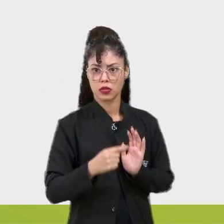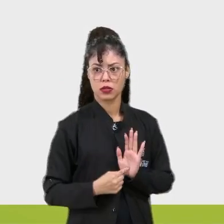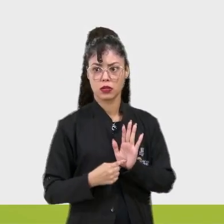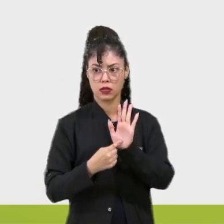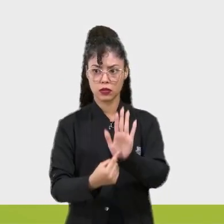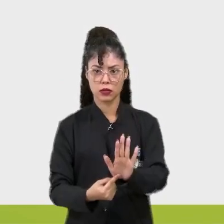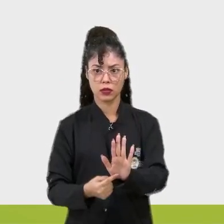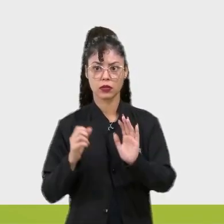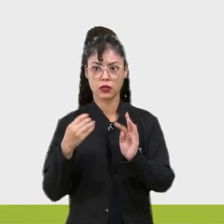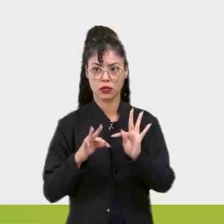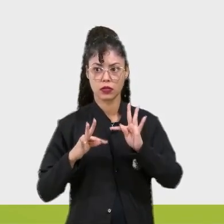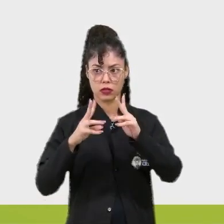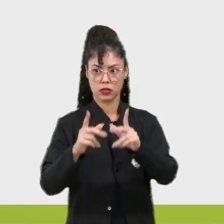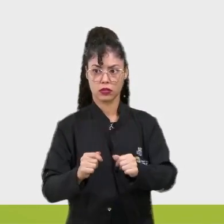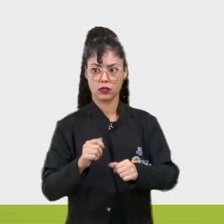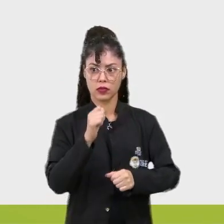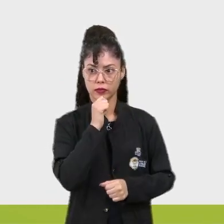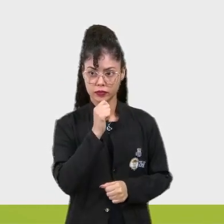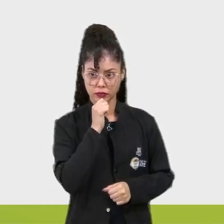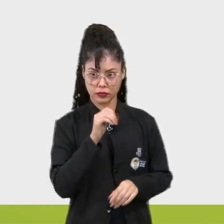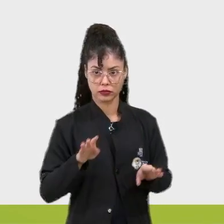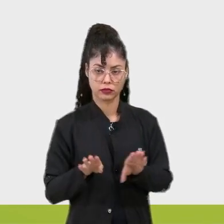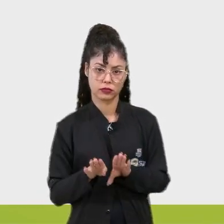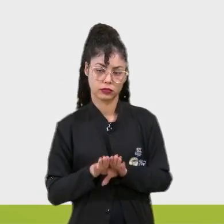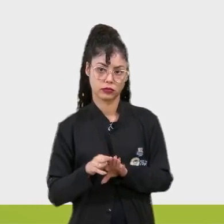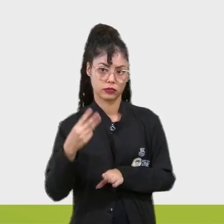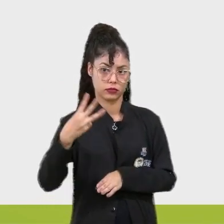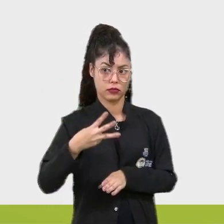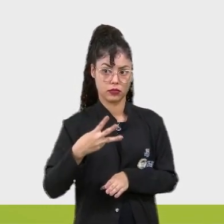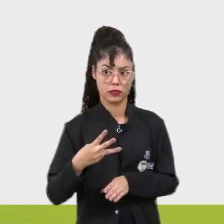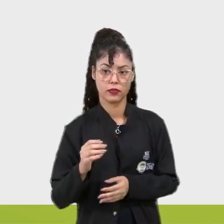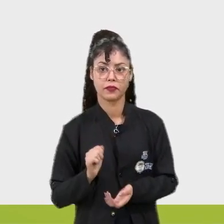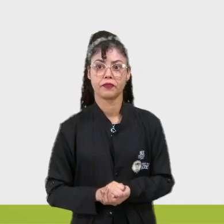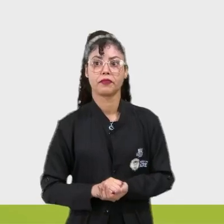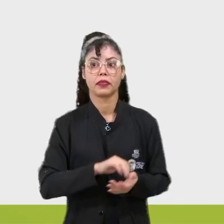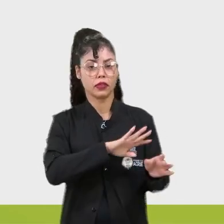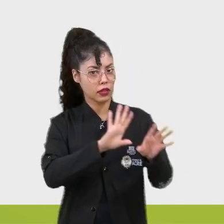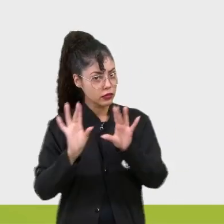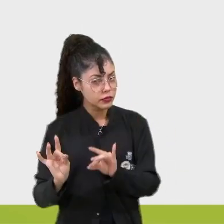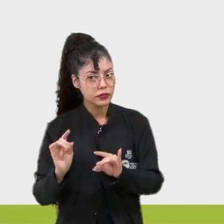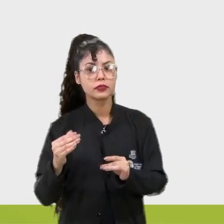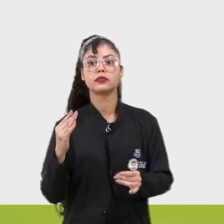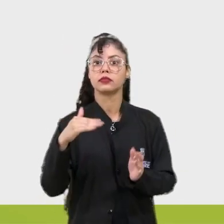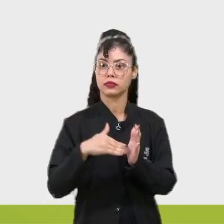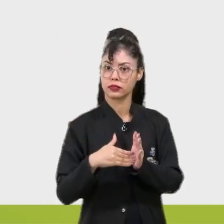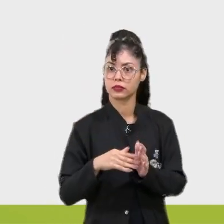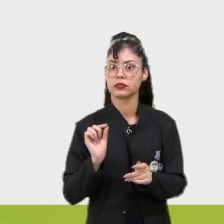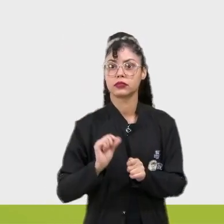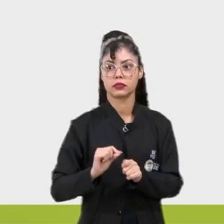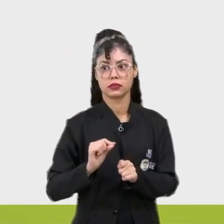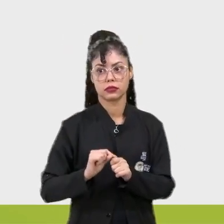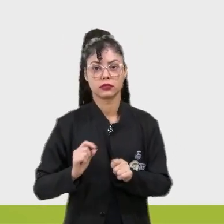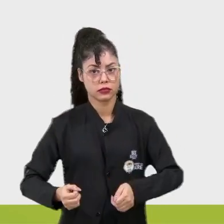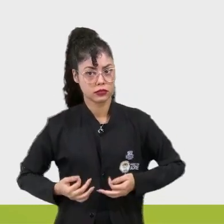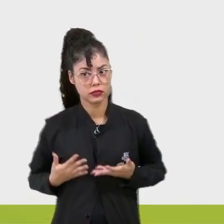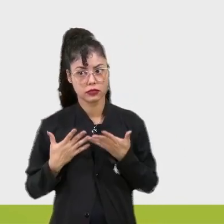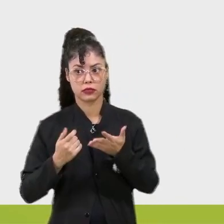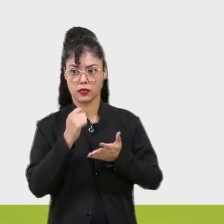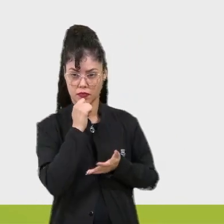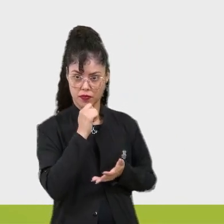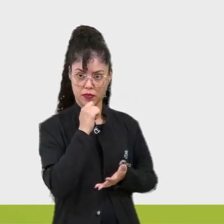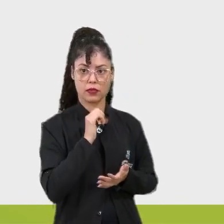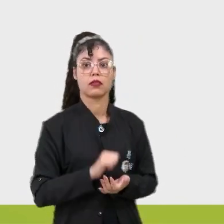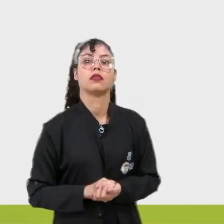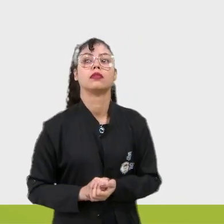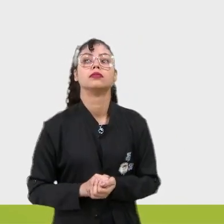a abordagem completa, as 3 partes do texto. Até trago o repertório baseado nos textos motivadores ou